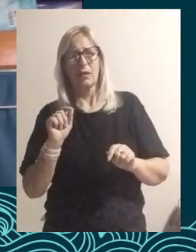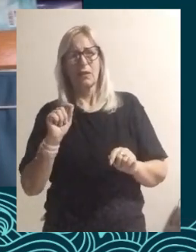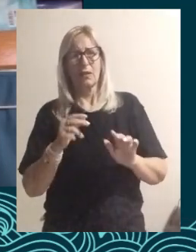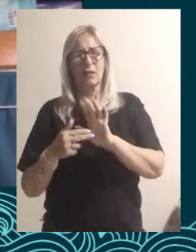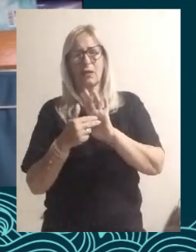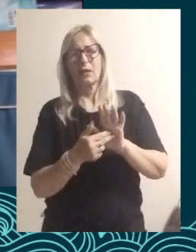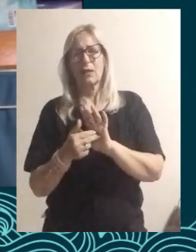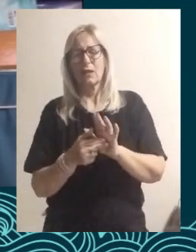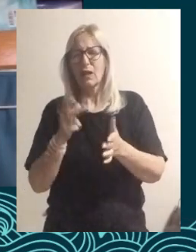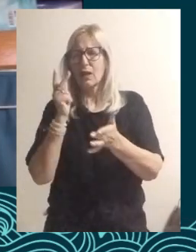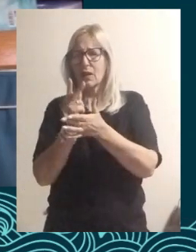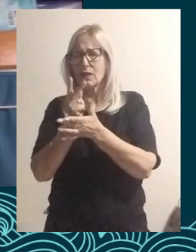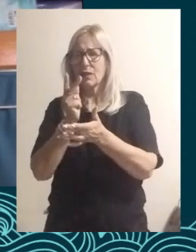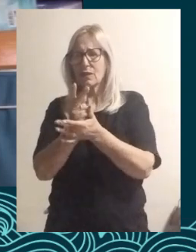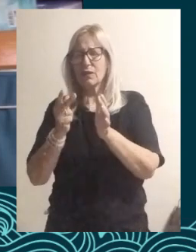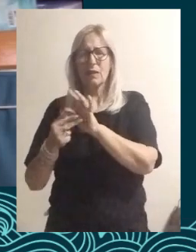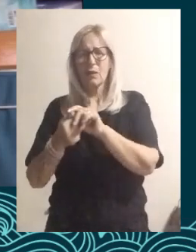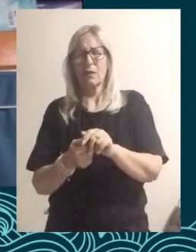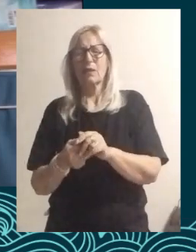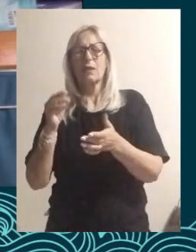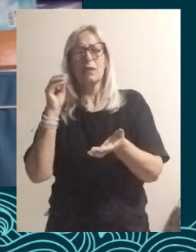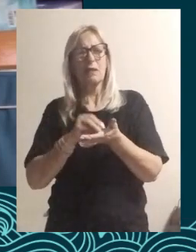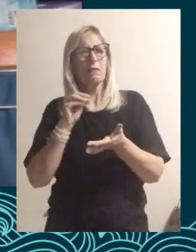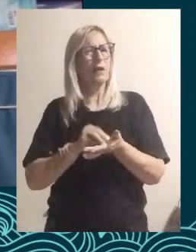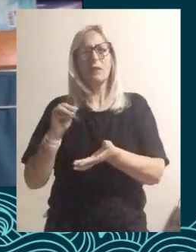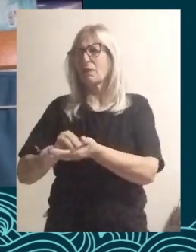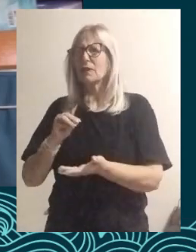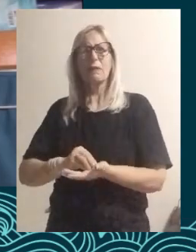a gente e está fazendo a gente ficar sempre